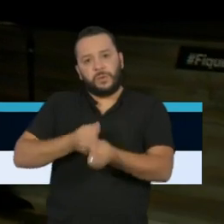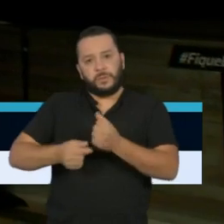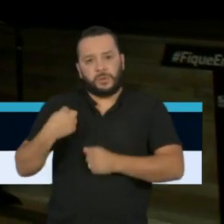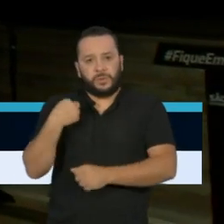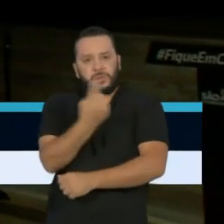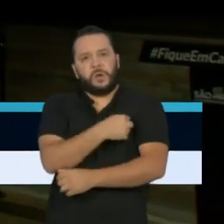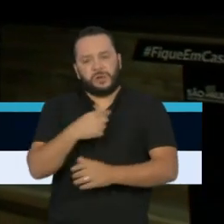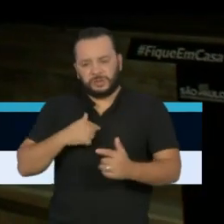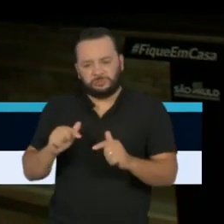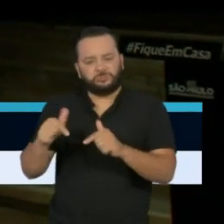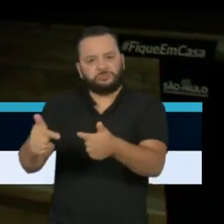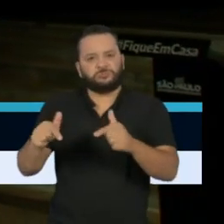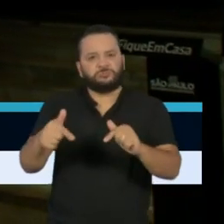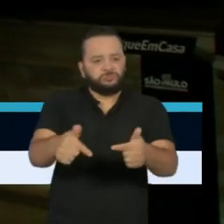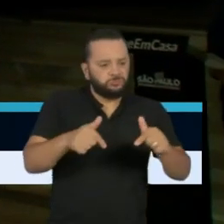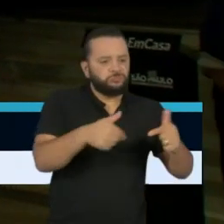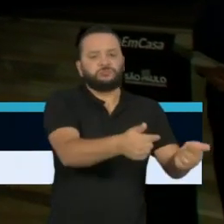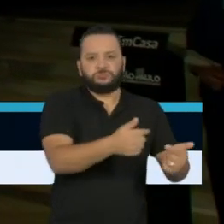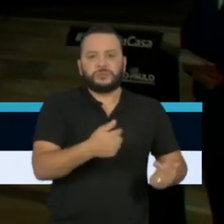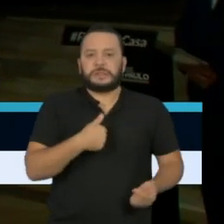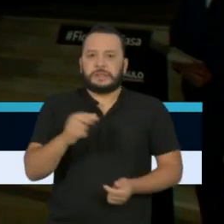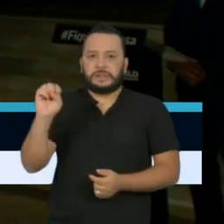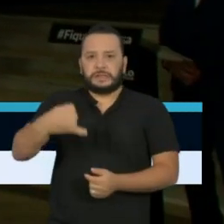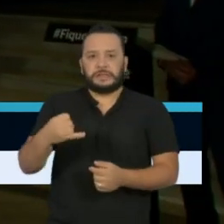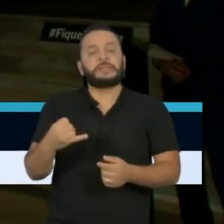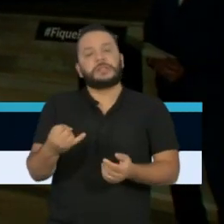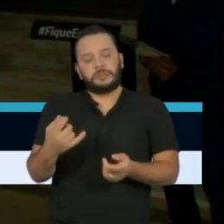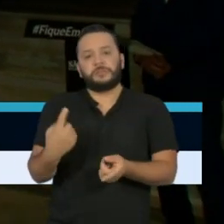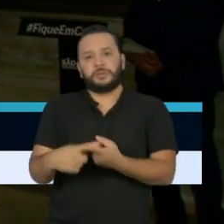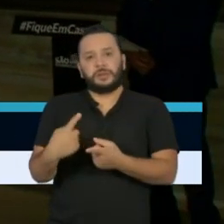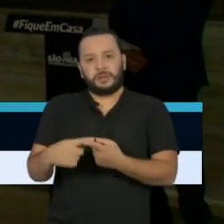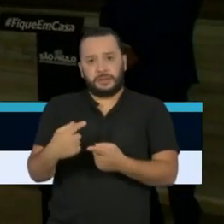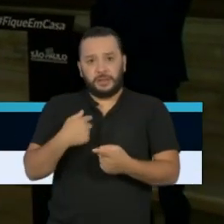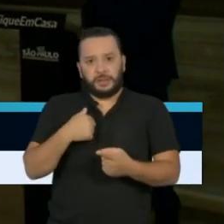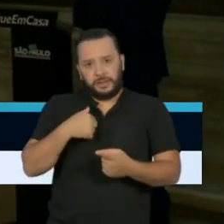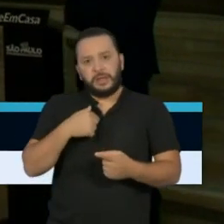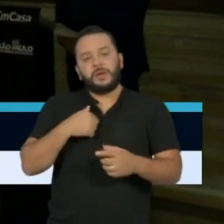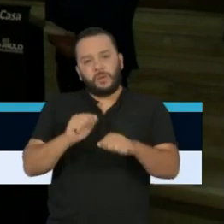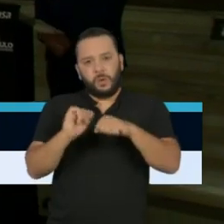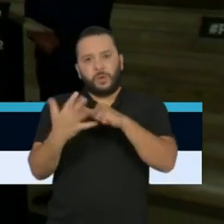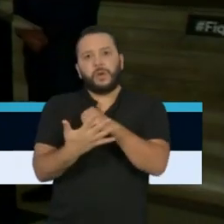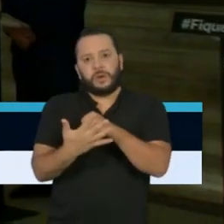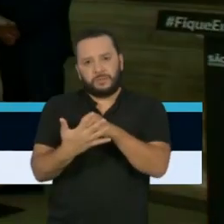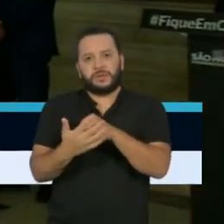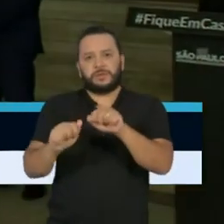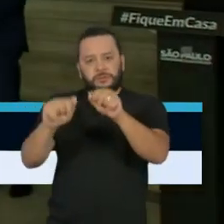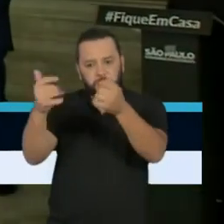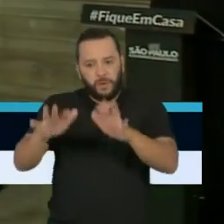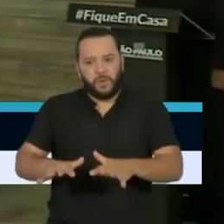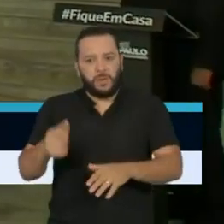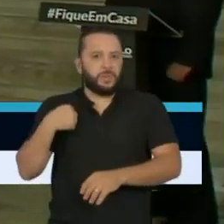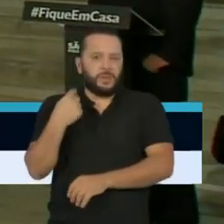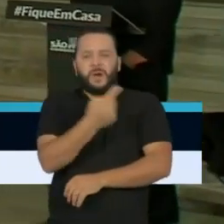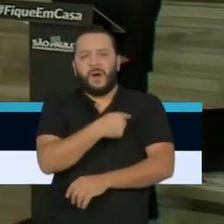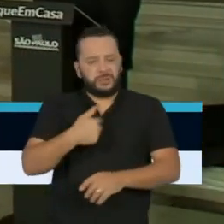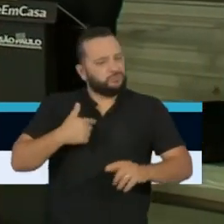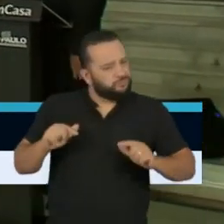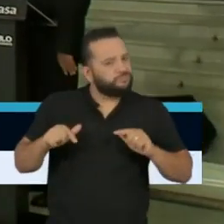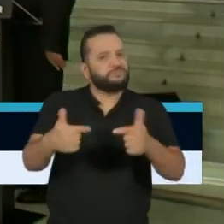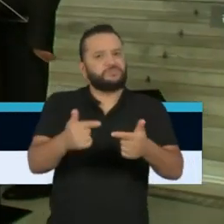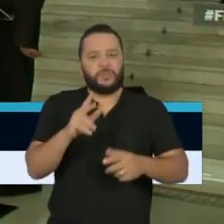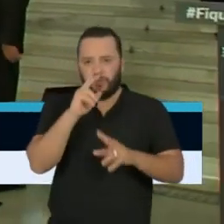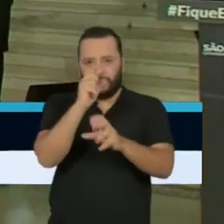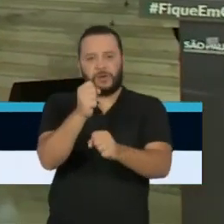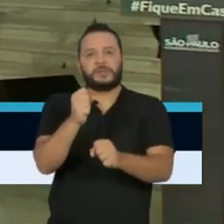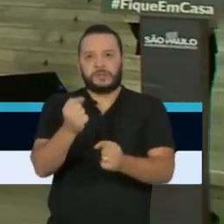resposta a essa desaceleração momentânea causada pelo coronavírus, uma resposta rápida, incisiva e de muita potência.